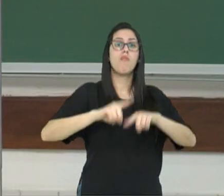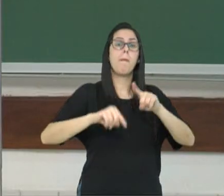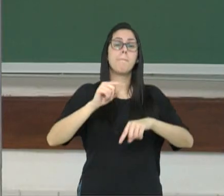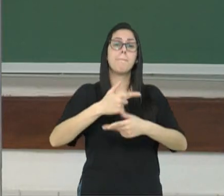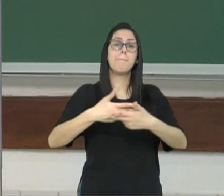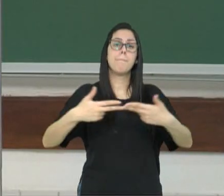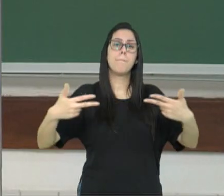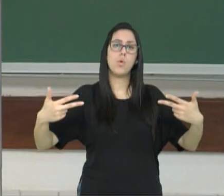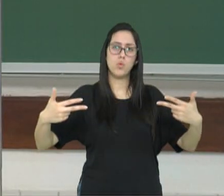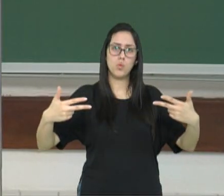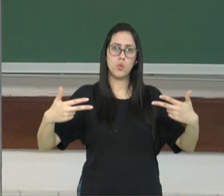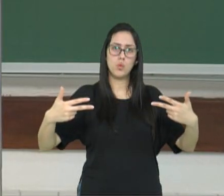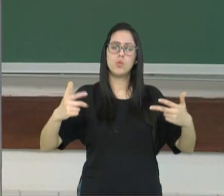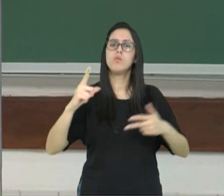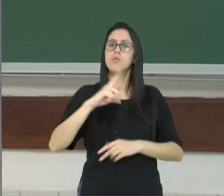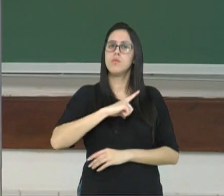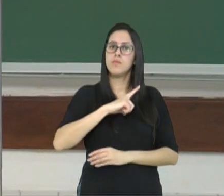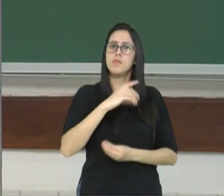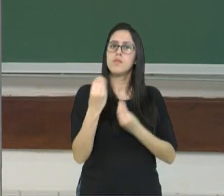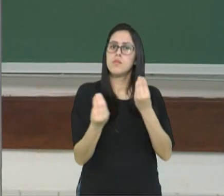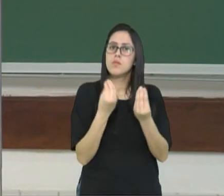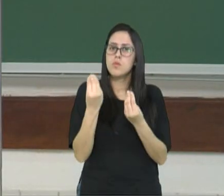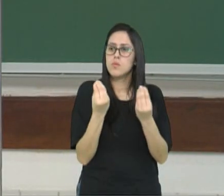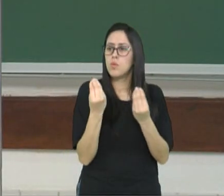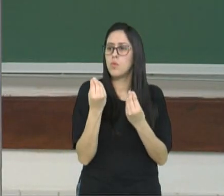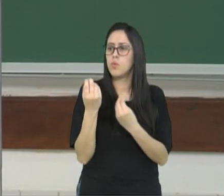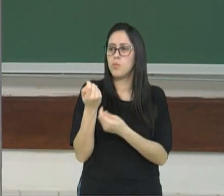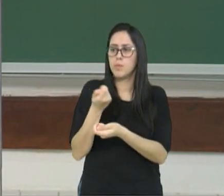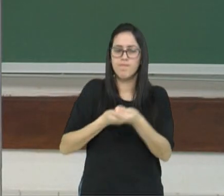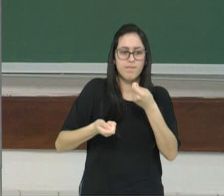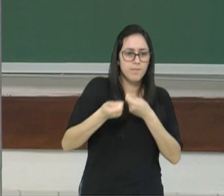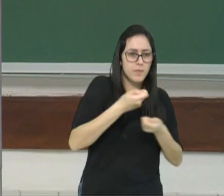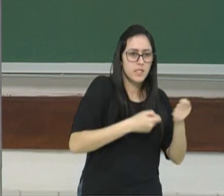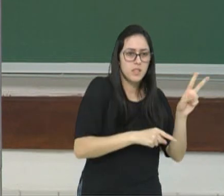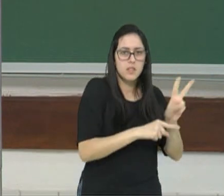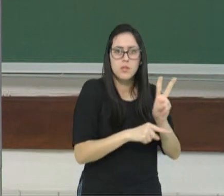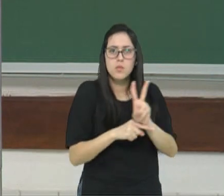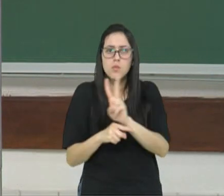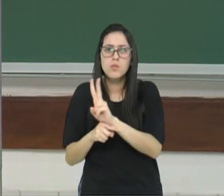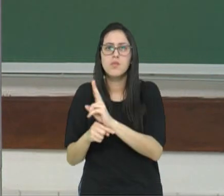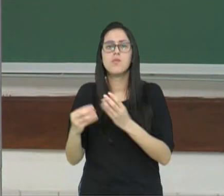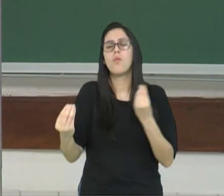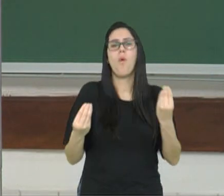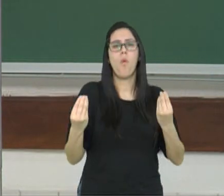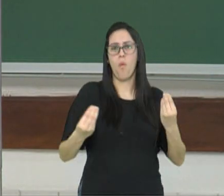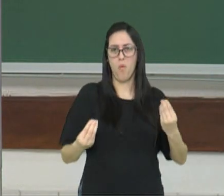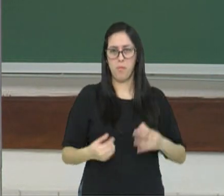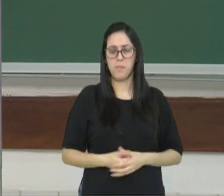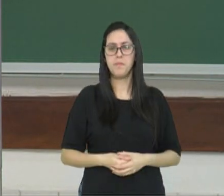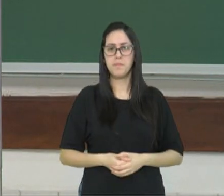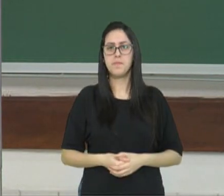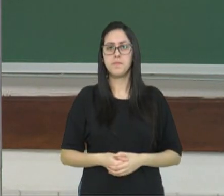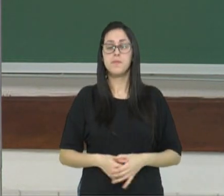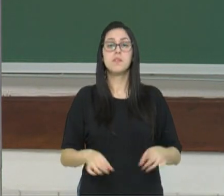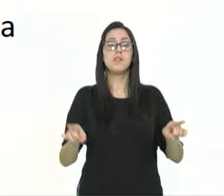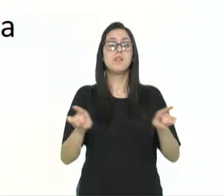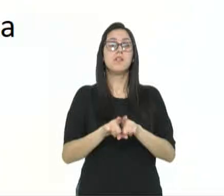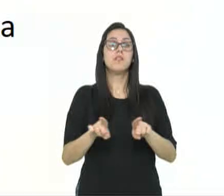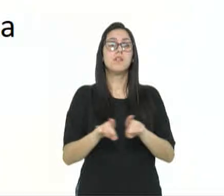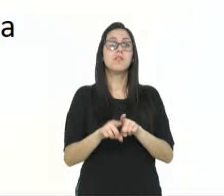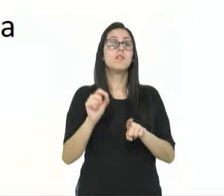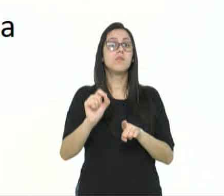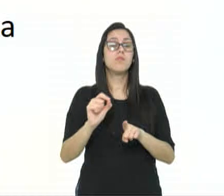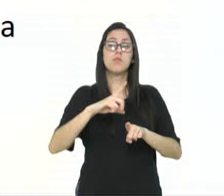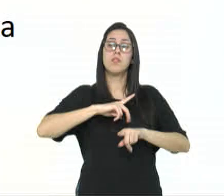e apresentaram para a gente como cultivar e como até comer esses produtos. E em